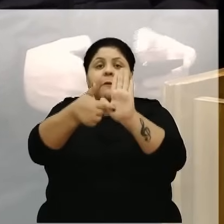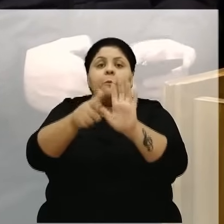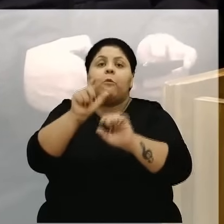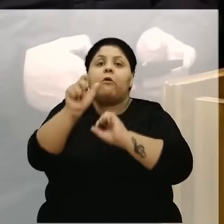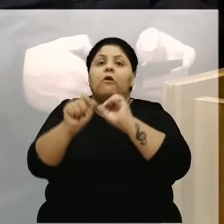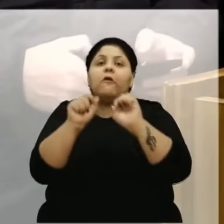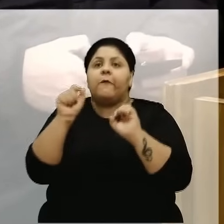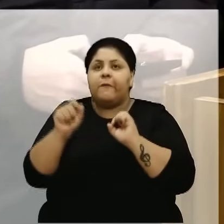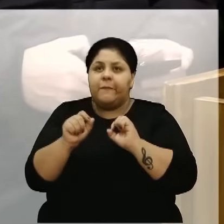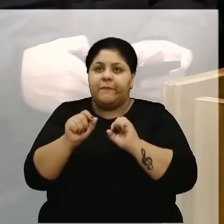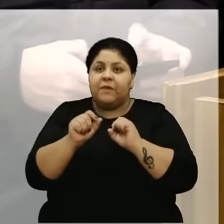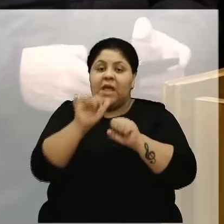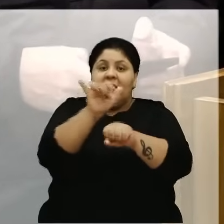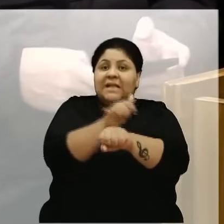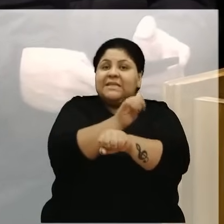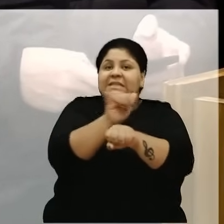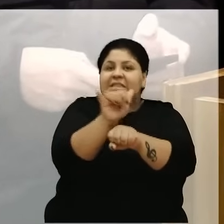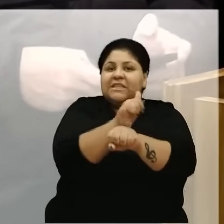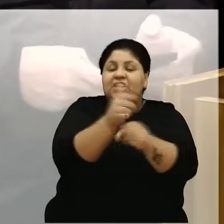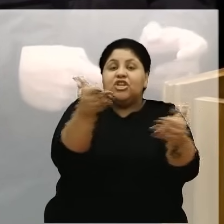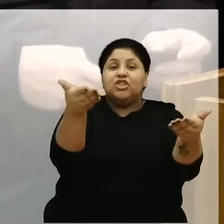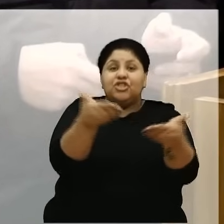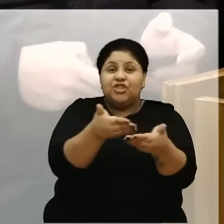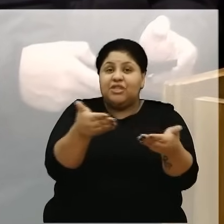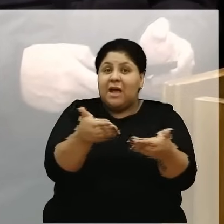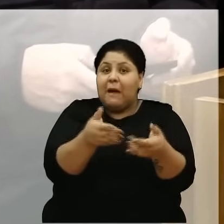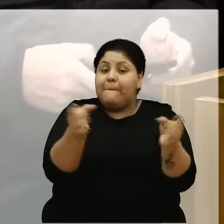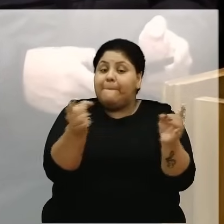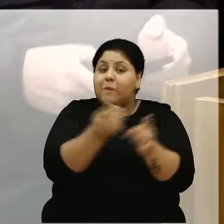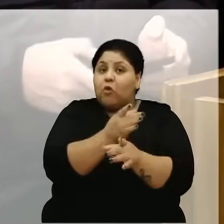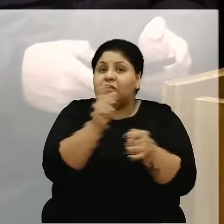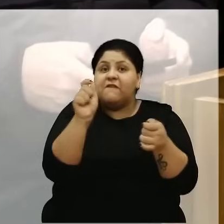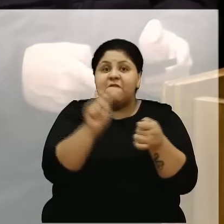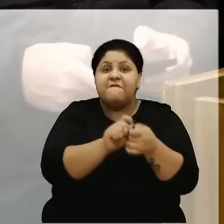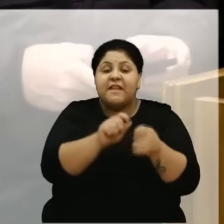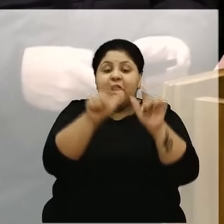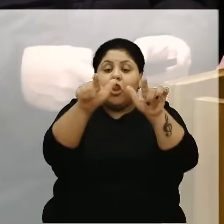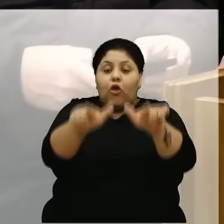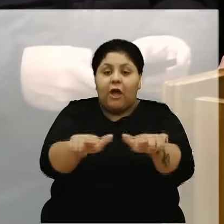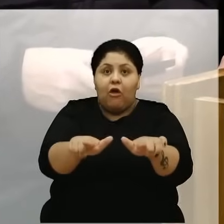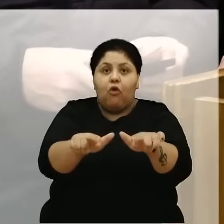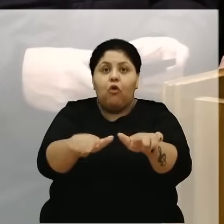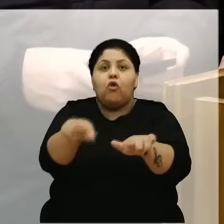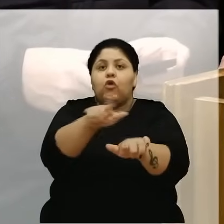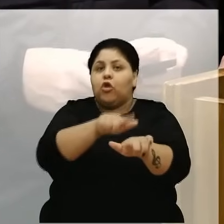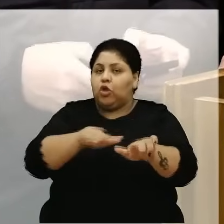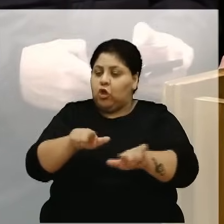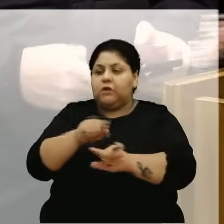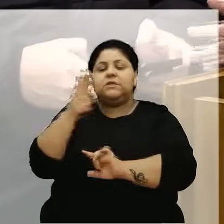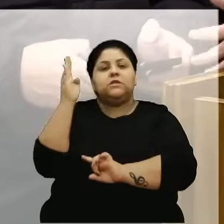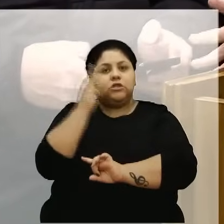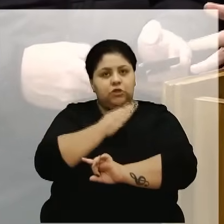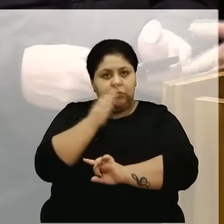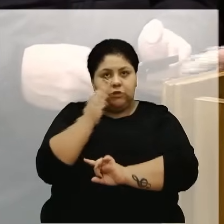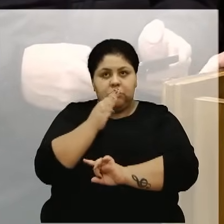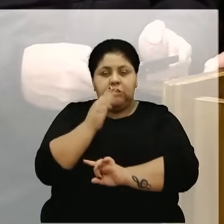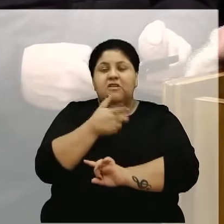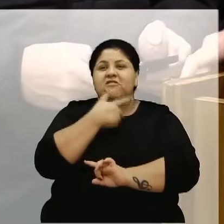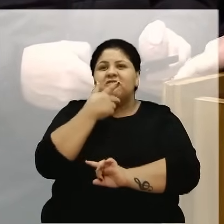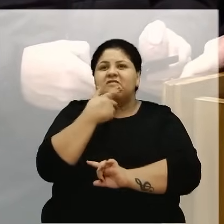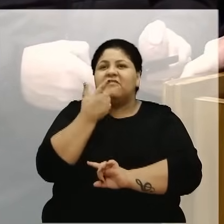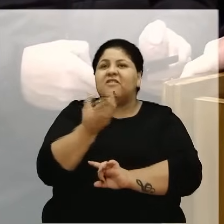são as estratégias já postas no local e que nós vamos trabalhar emergencialmente. Mas nós estamos falando aqui